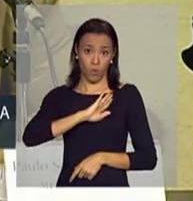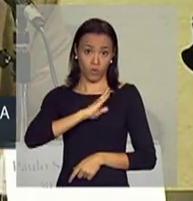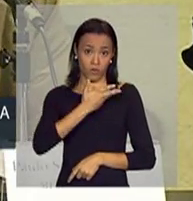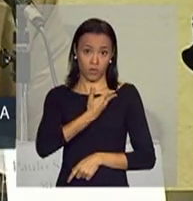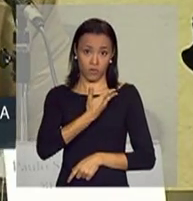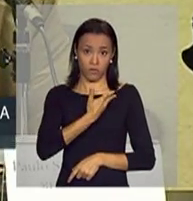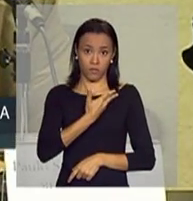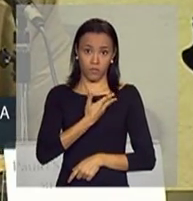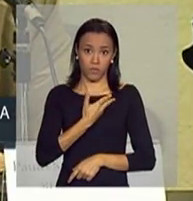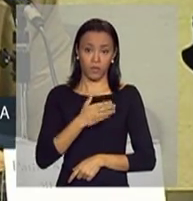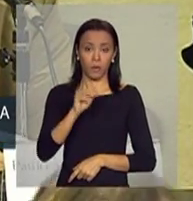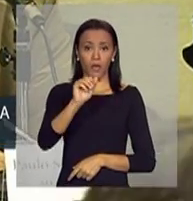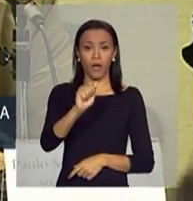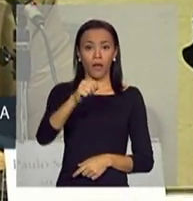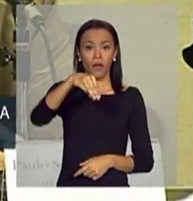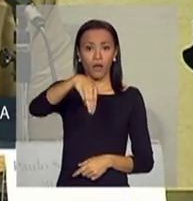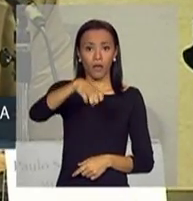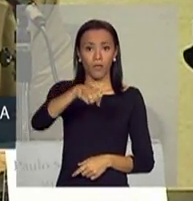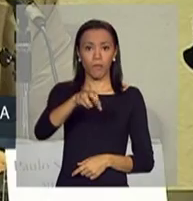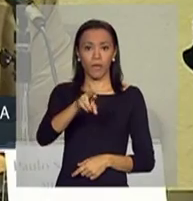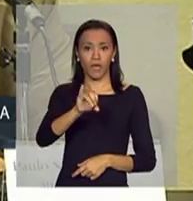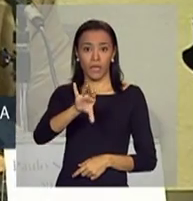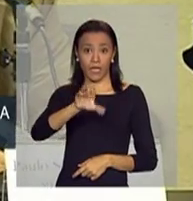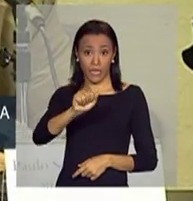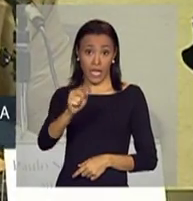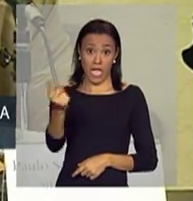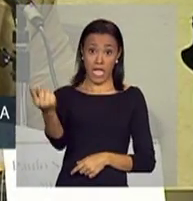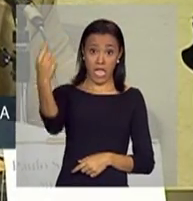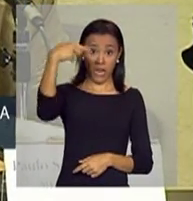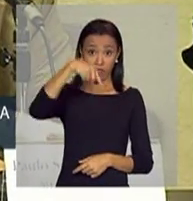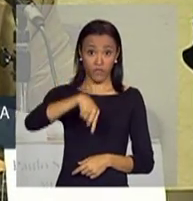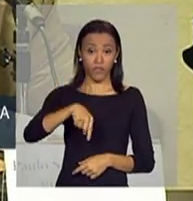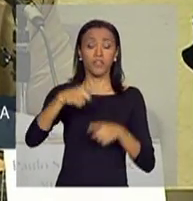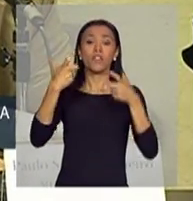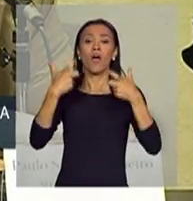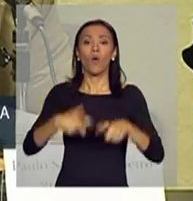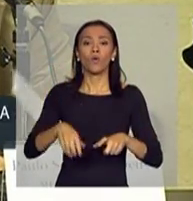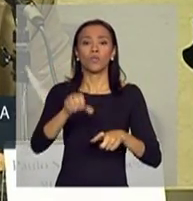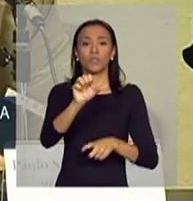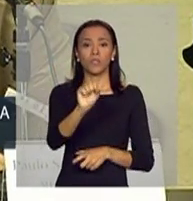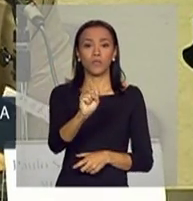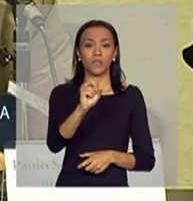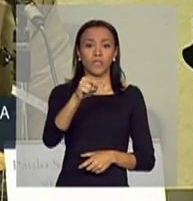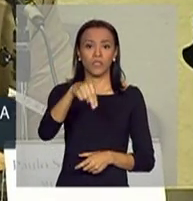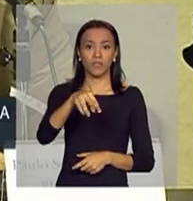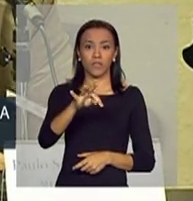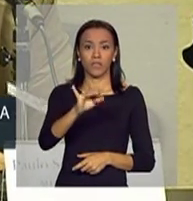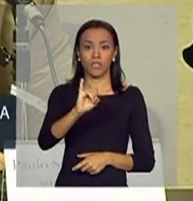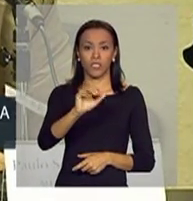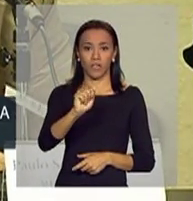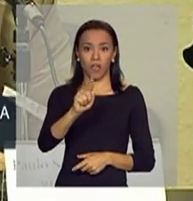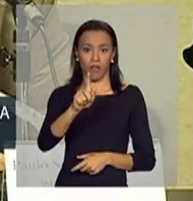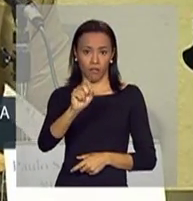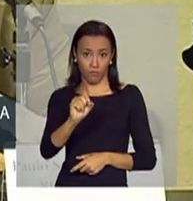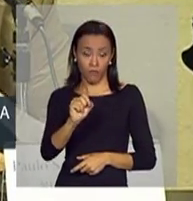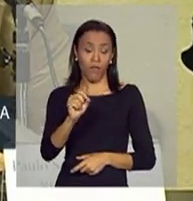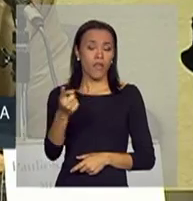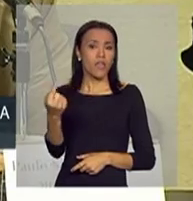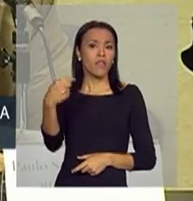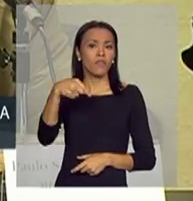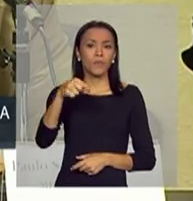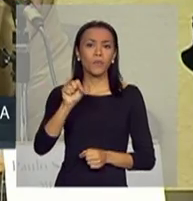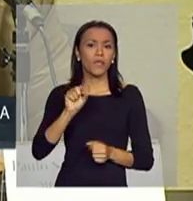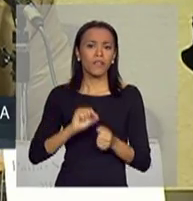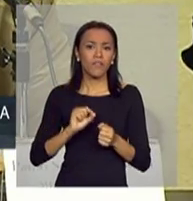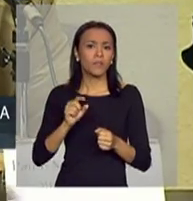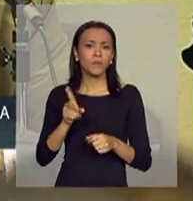em Calcaterra. Ele vem de Santiago só para participar dessa reunião. Ele certamente faz